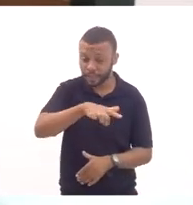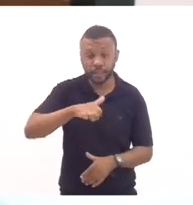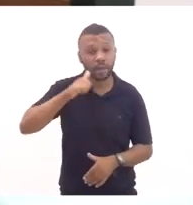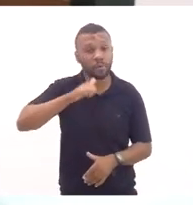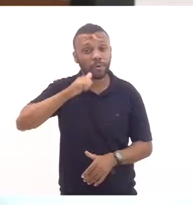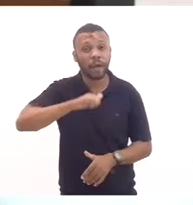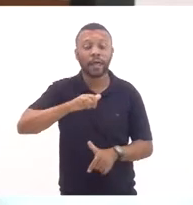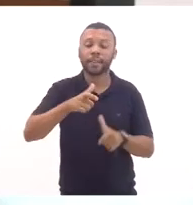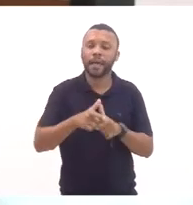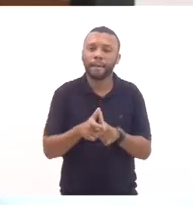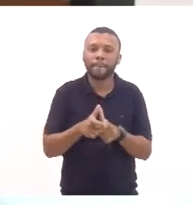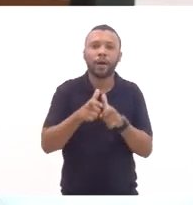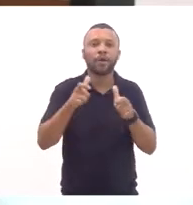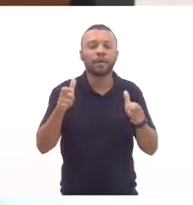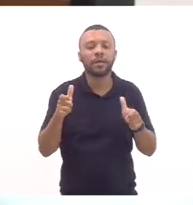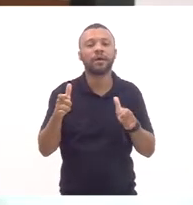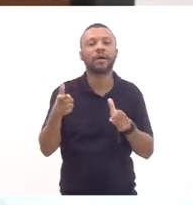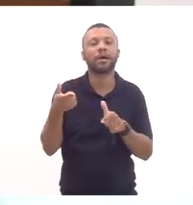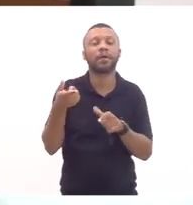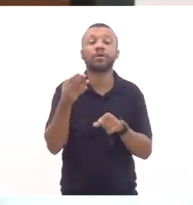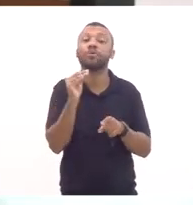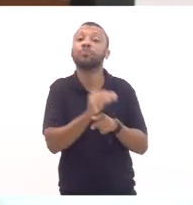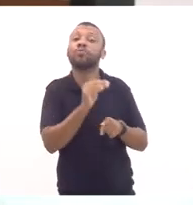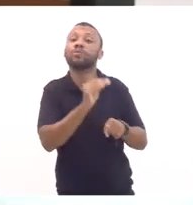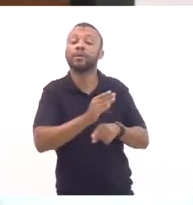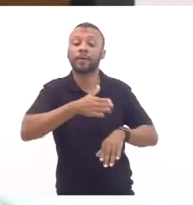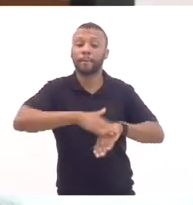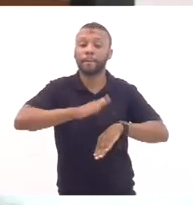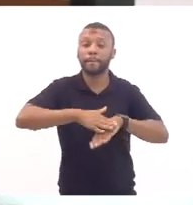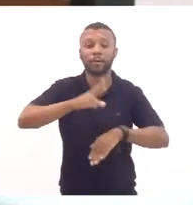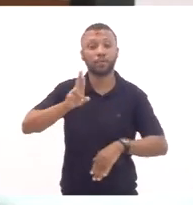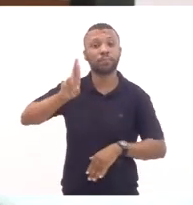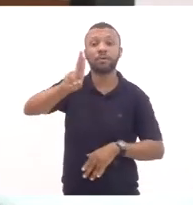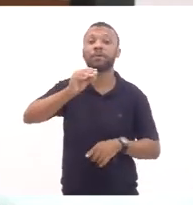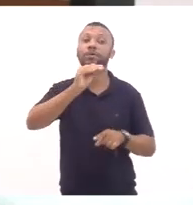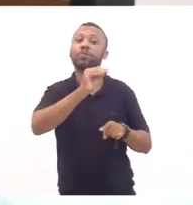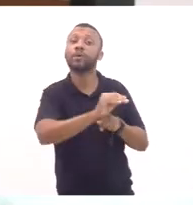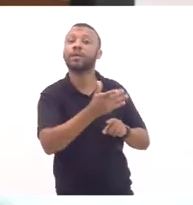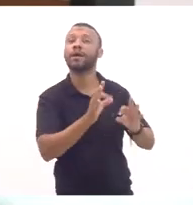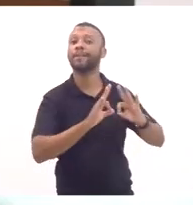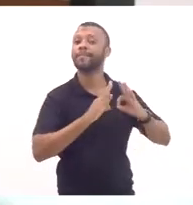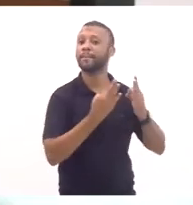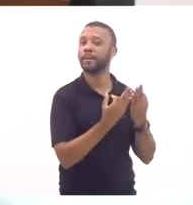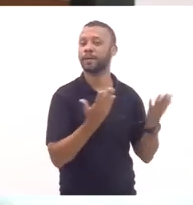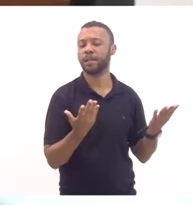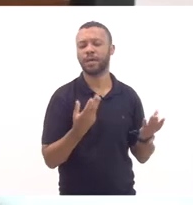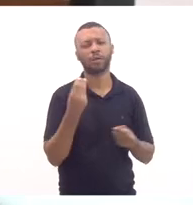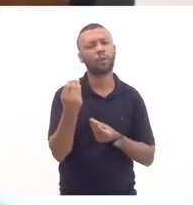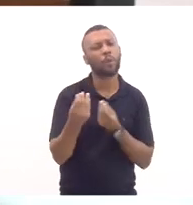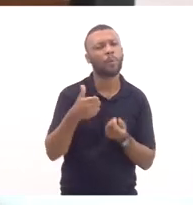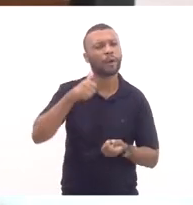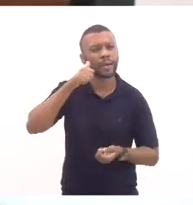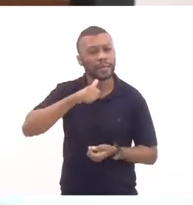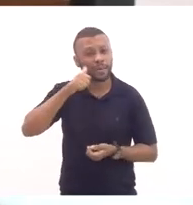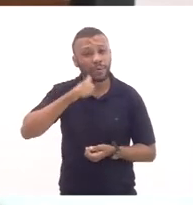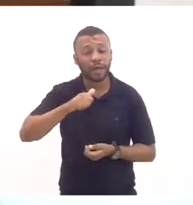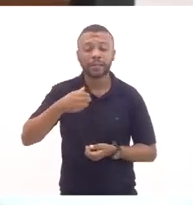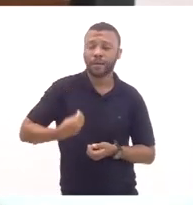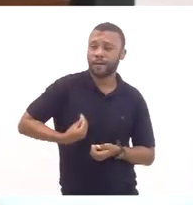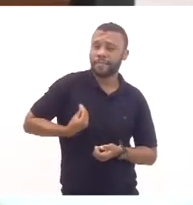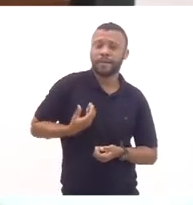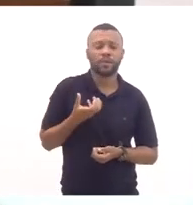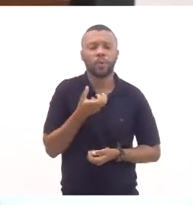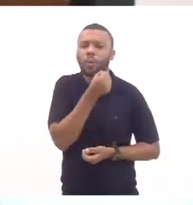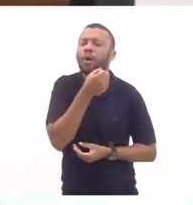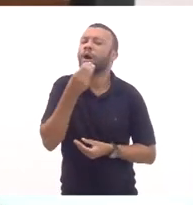a maioria que sustentam a sua família. Como que essas mulheres estão